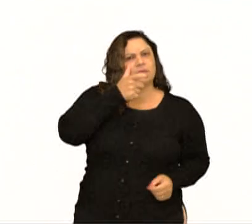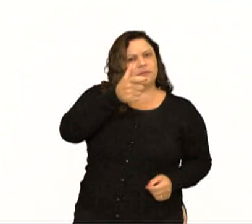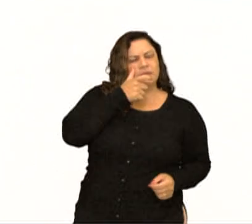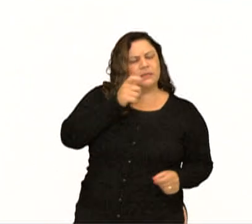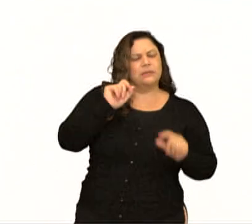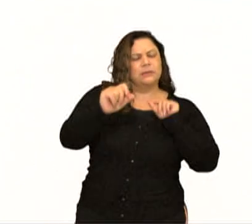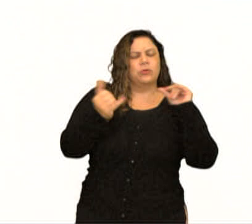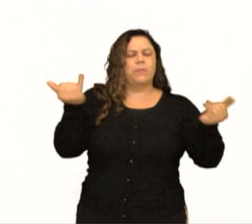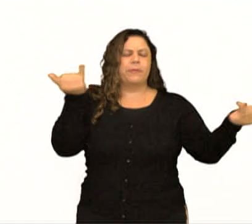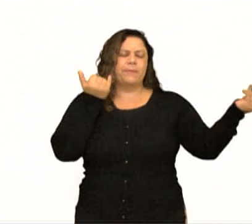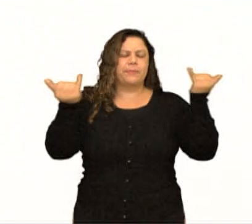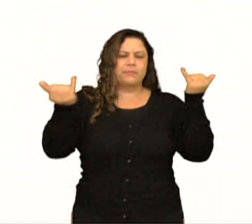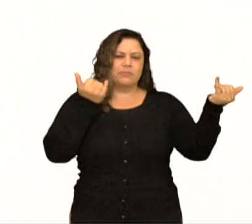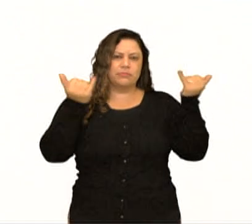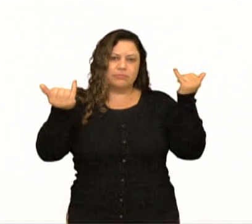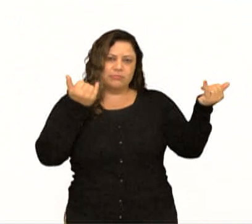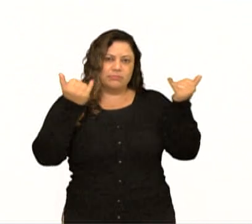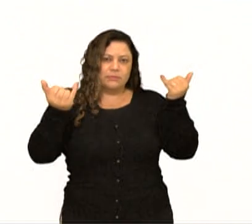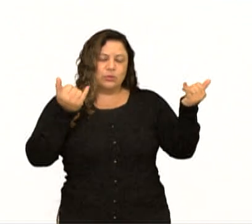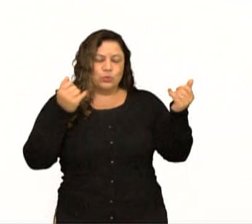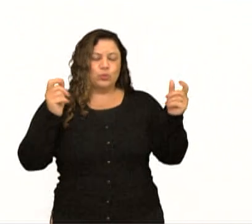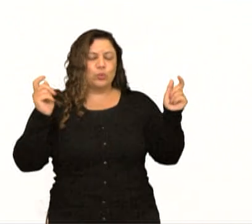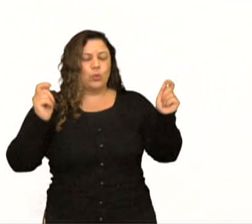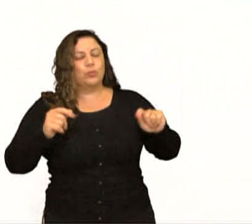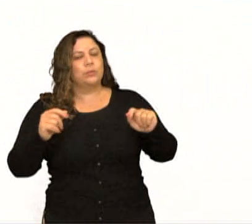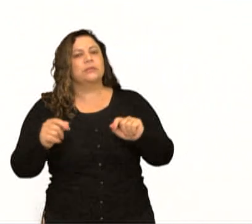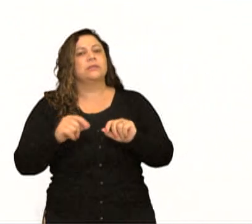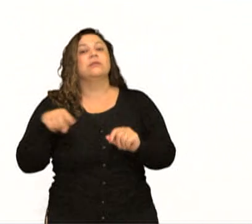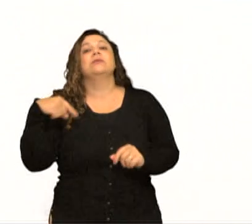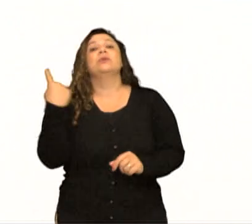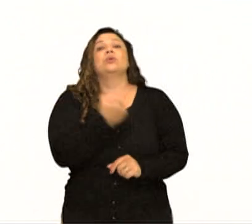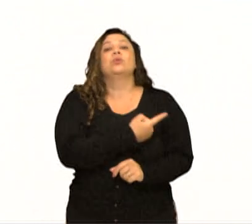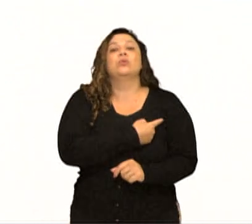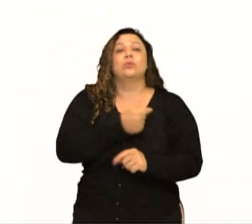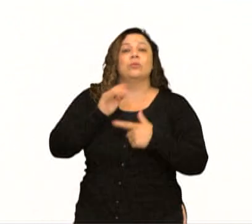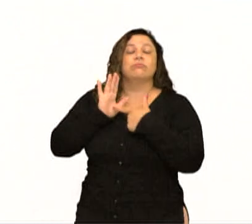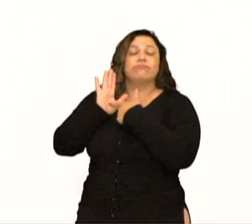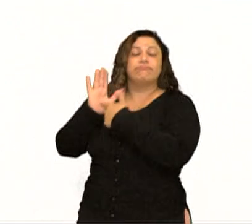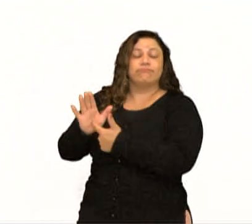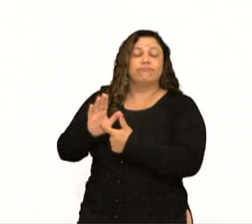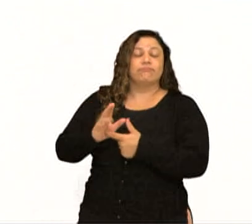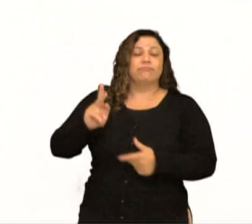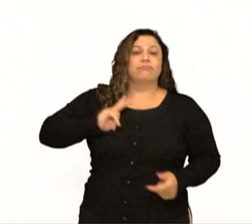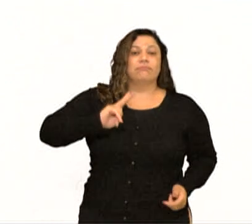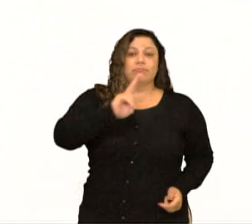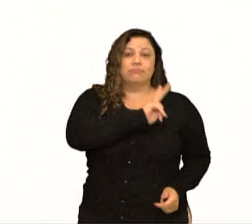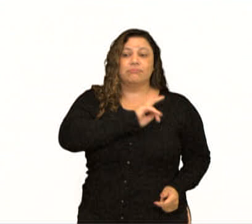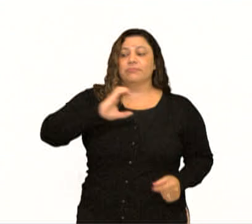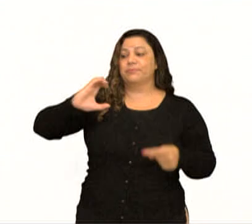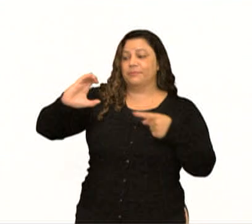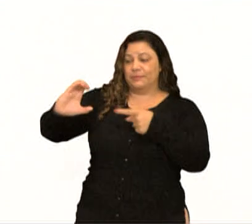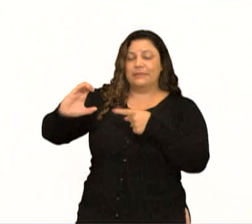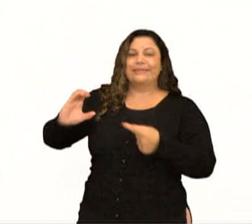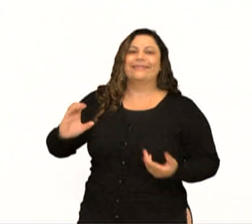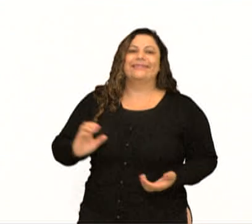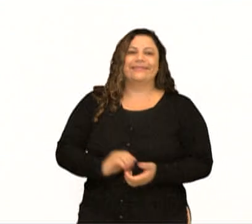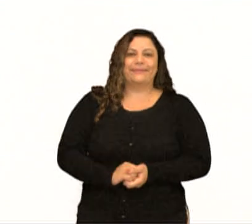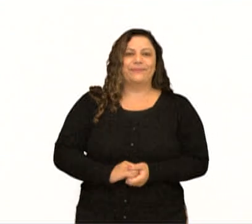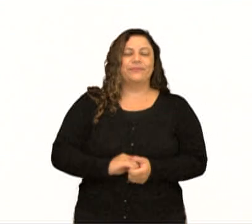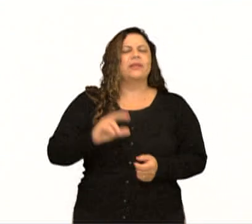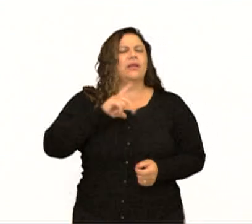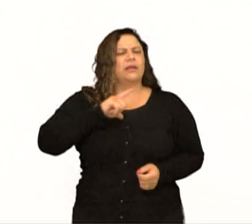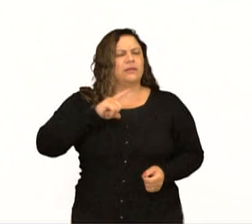muita informação sobre esta substância que nós a denominamos de vitamina C. Ela tem o seu nome oficial, é uma